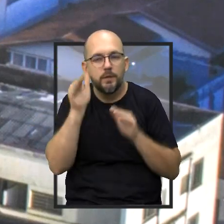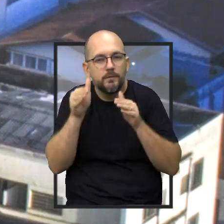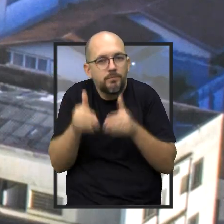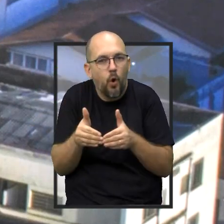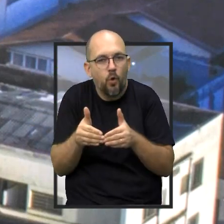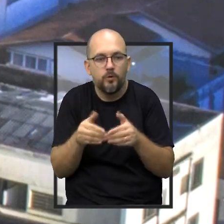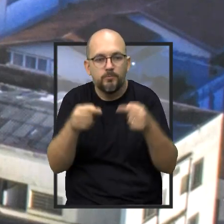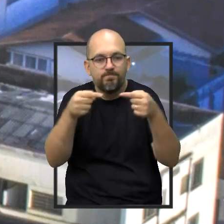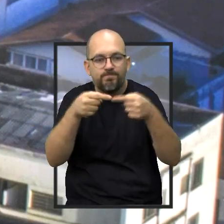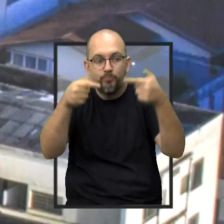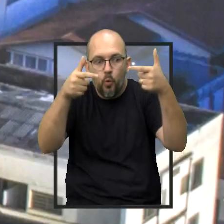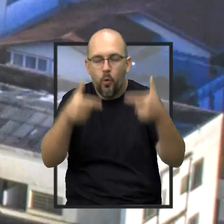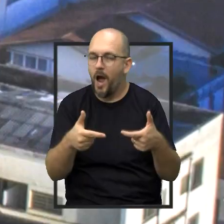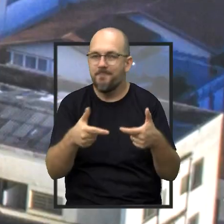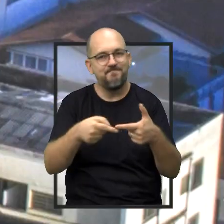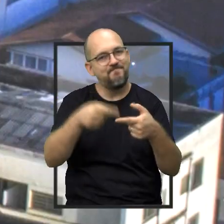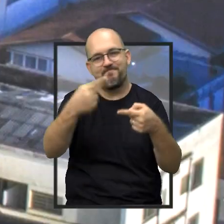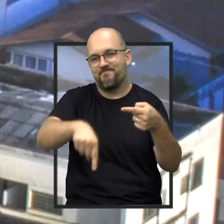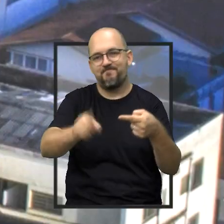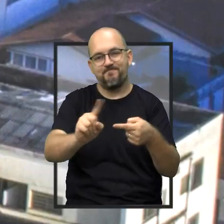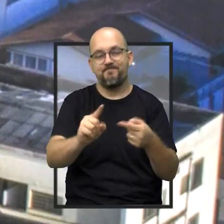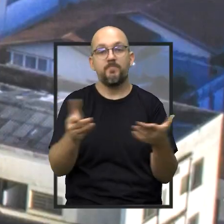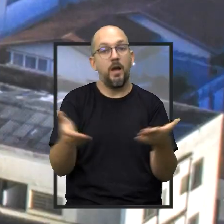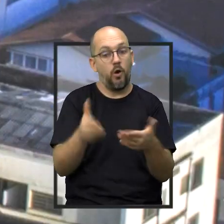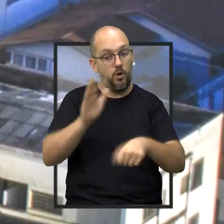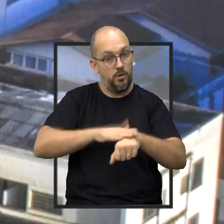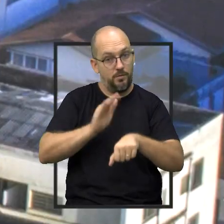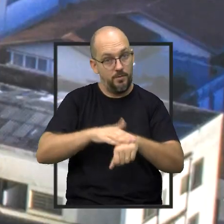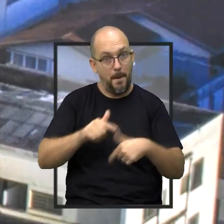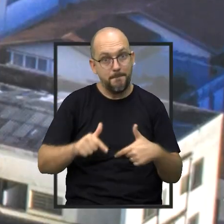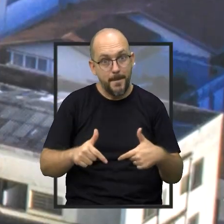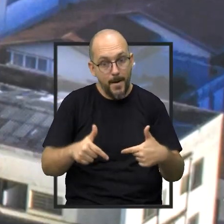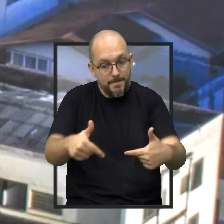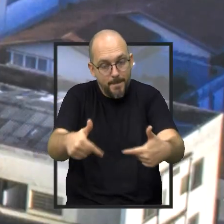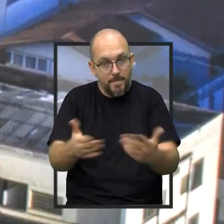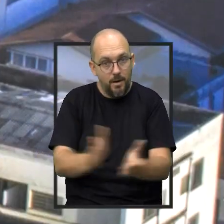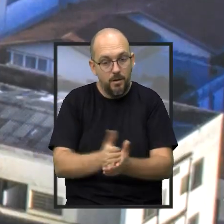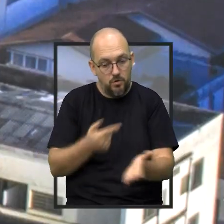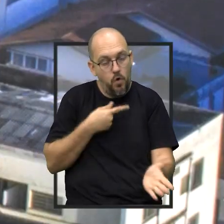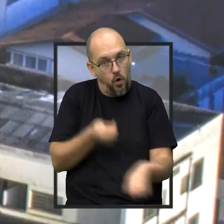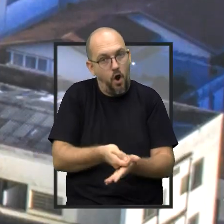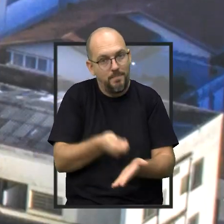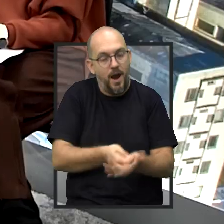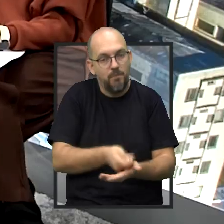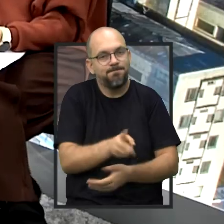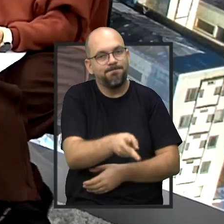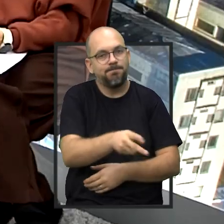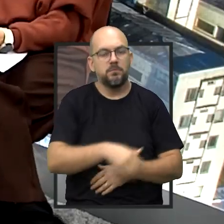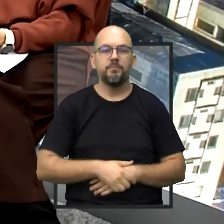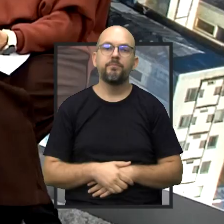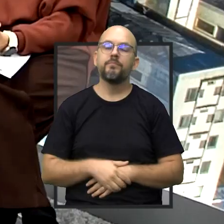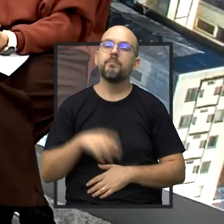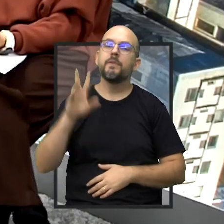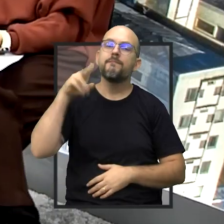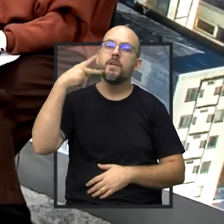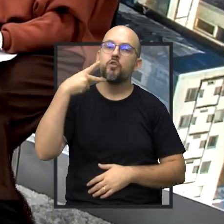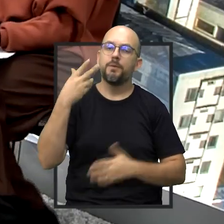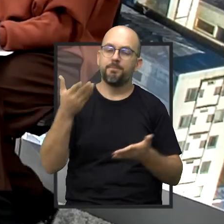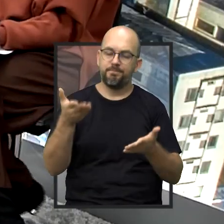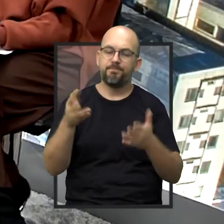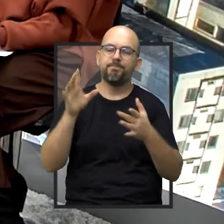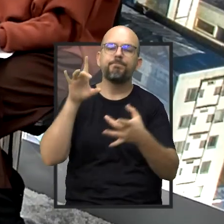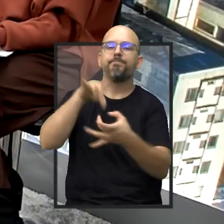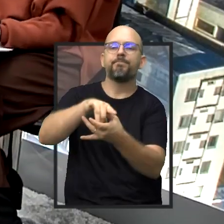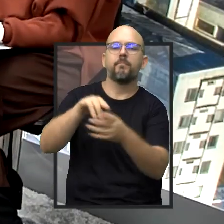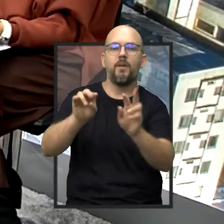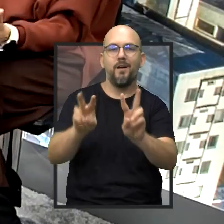não está no ambiente adequado. Então, assim, agora é hora de agir e a gente vai continuar cobrando. Vereadora, ainda nessa